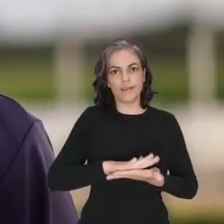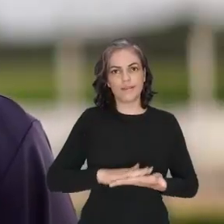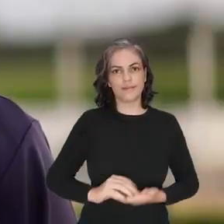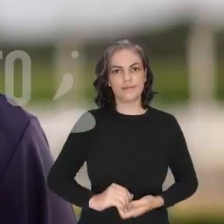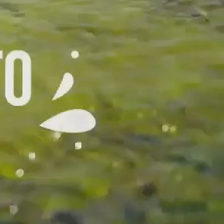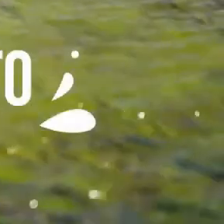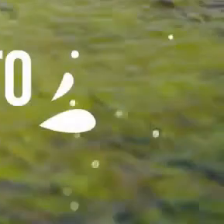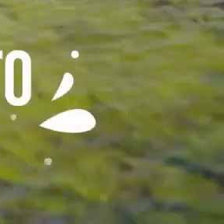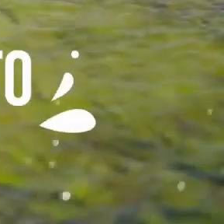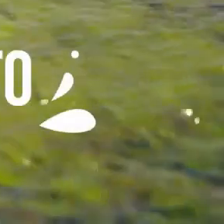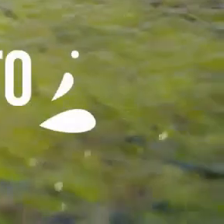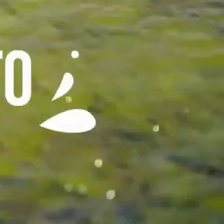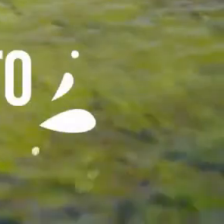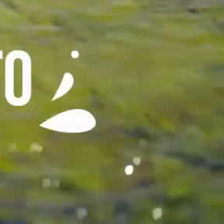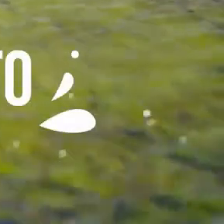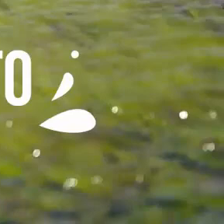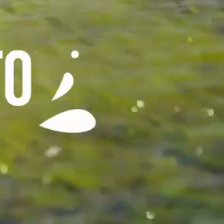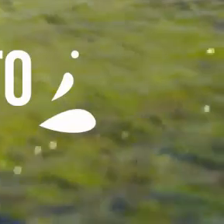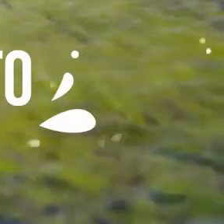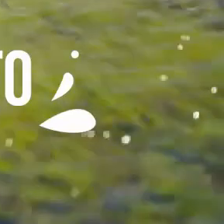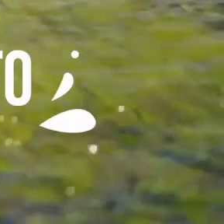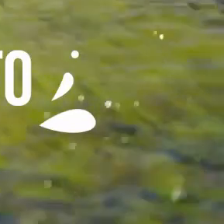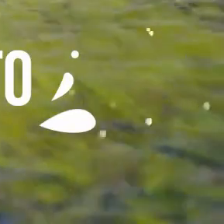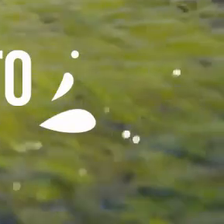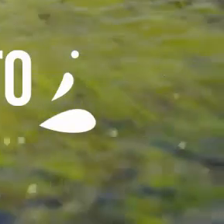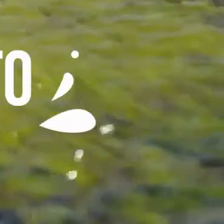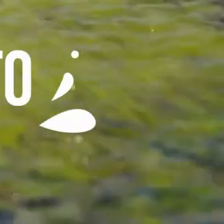não tem riqueza, né?